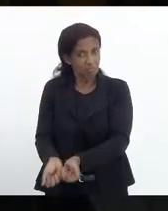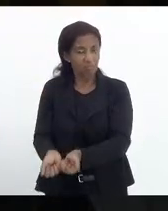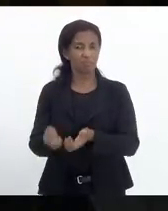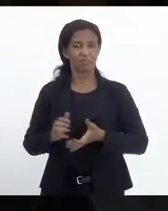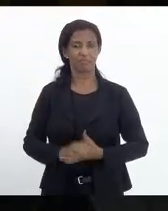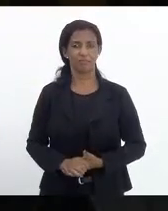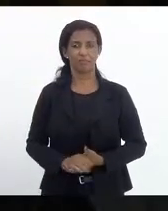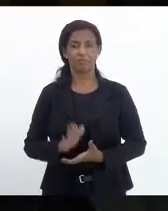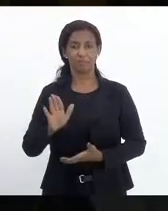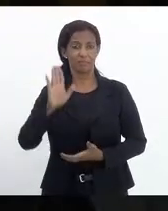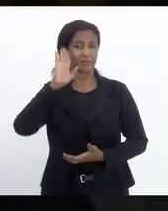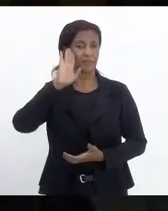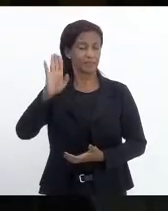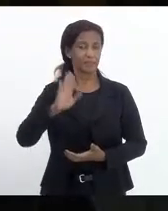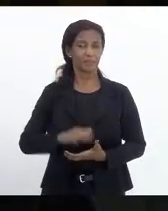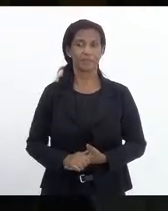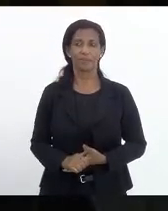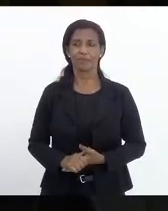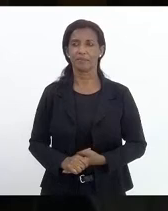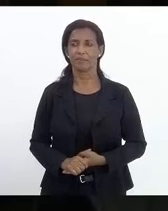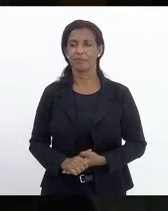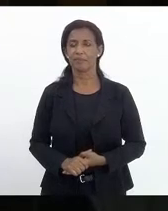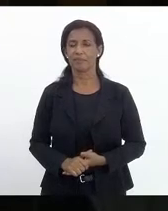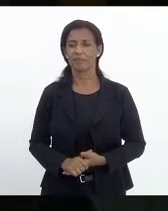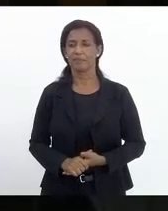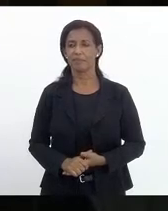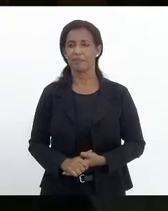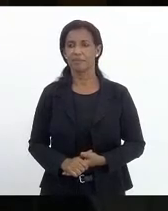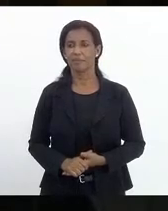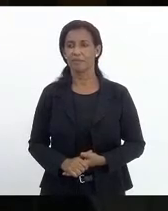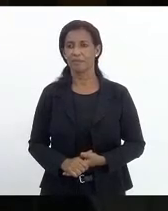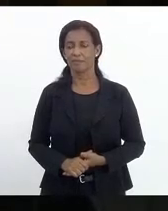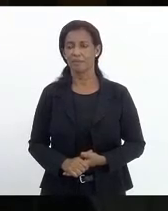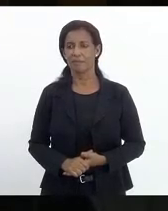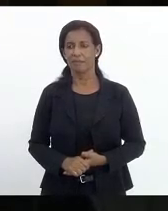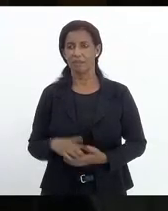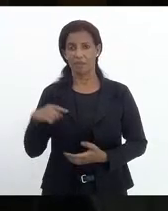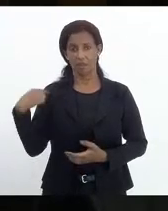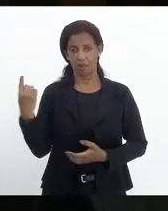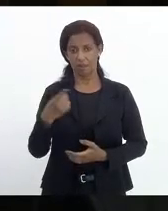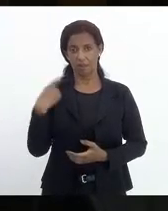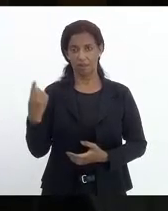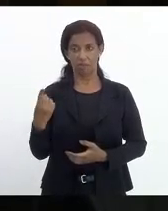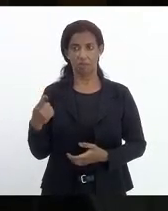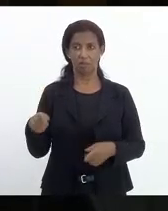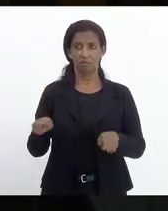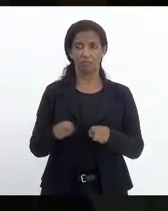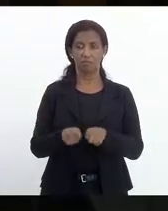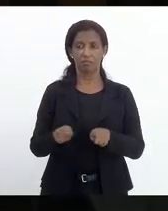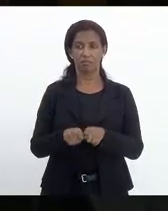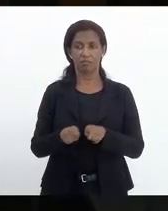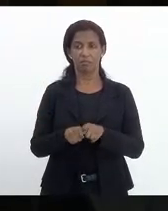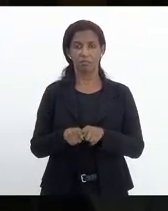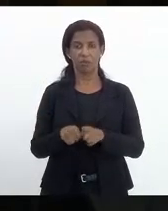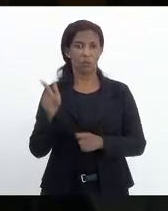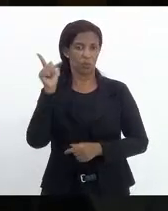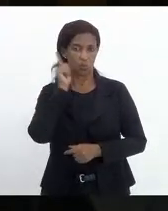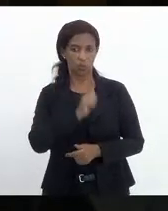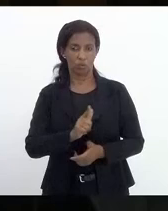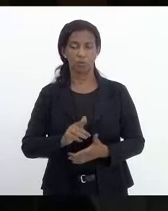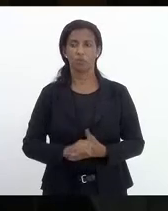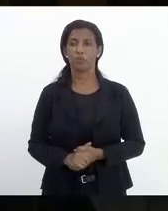mas é fundamental o que a gente também recupere